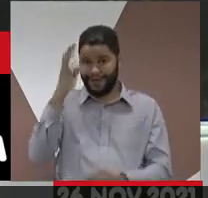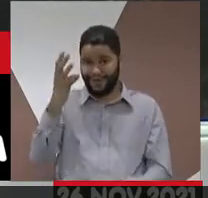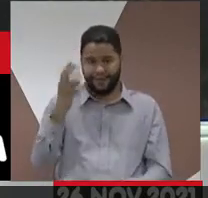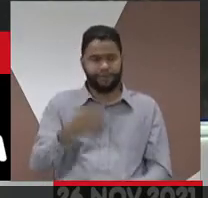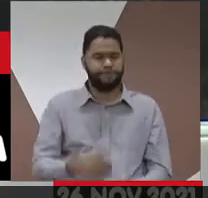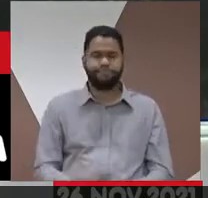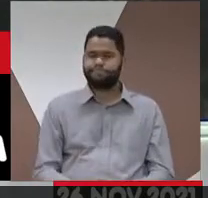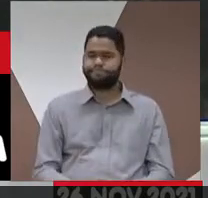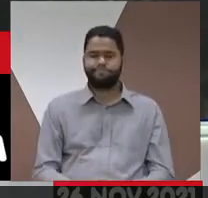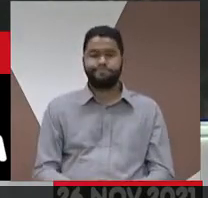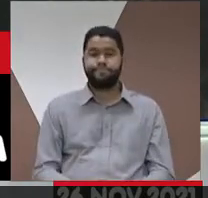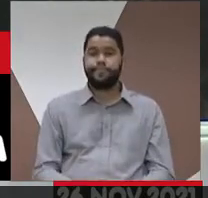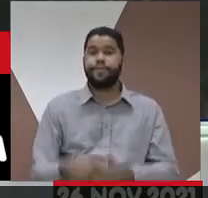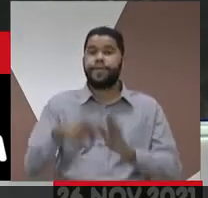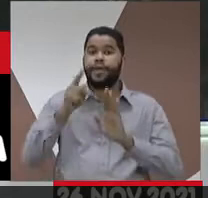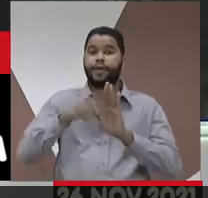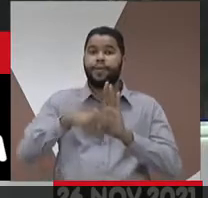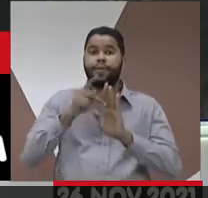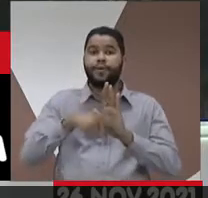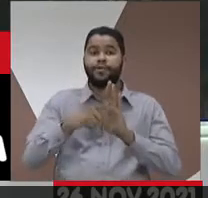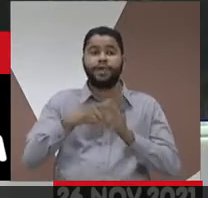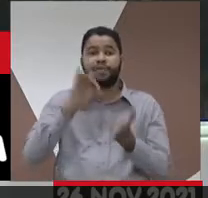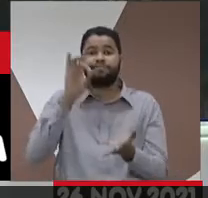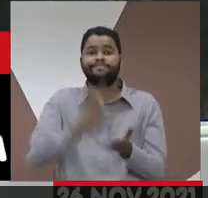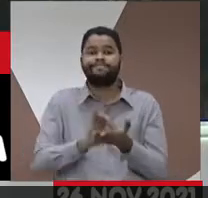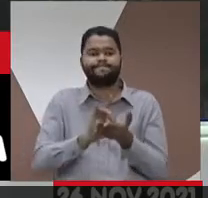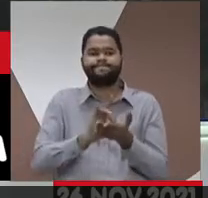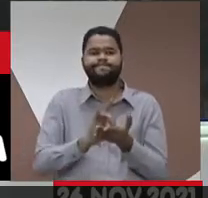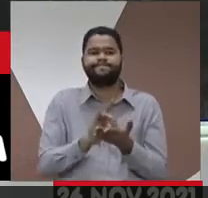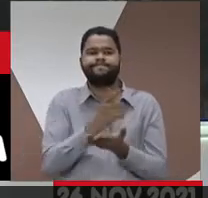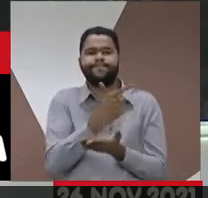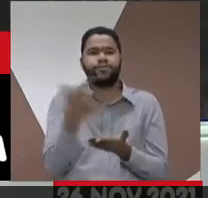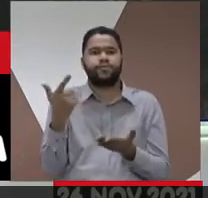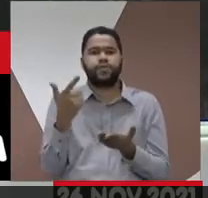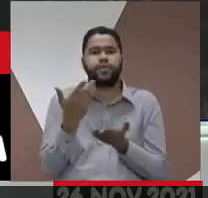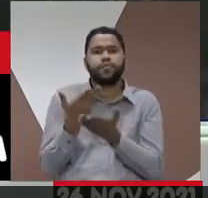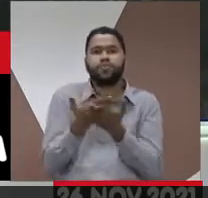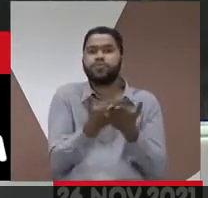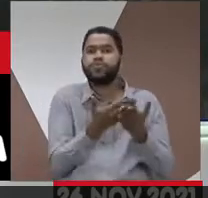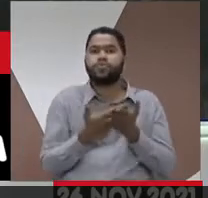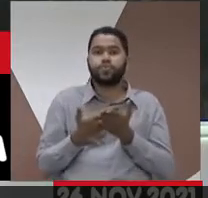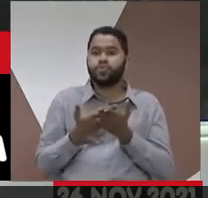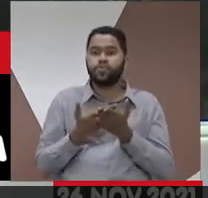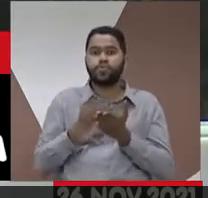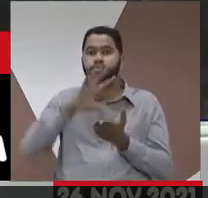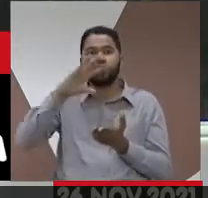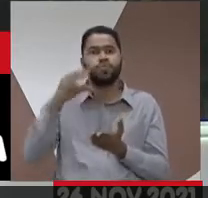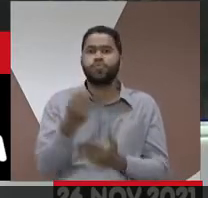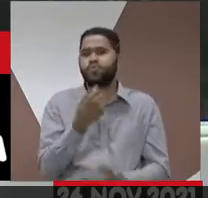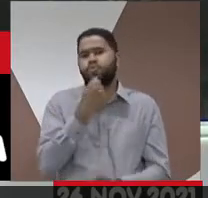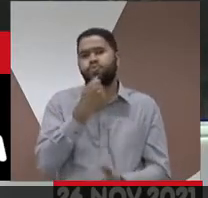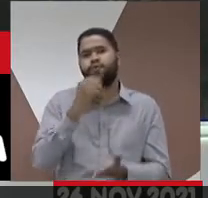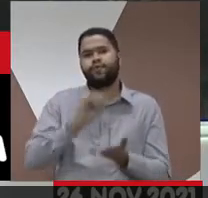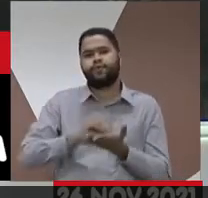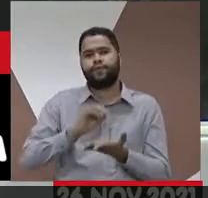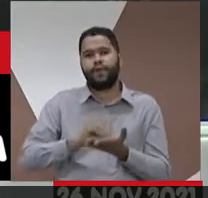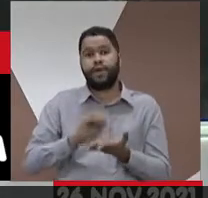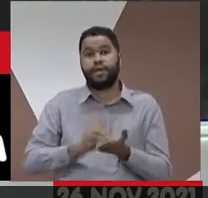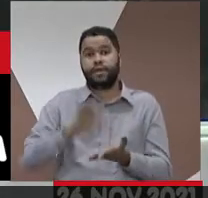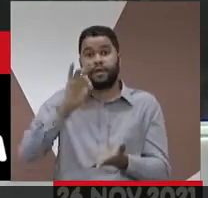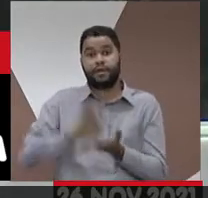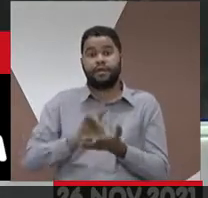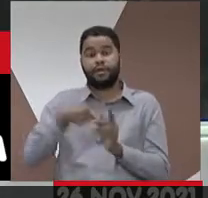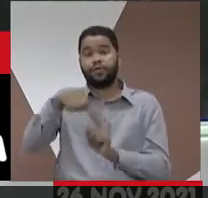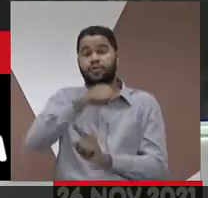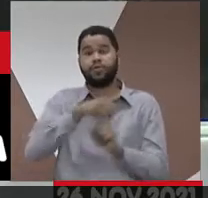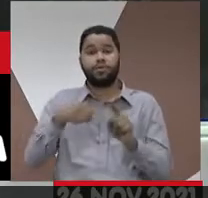anel rodoviário. É um projeto que não tem legitimidade técnica, porque não tem os estudos necessários. É um projeto que não tem legitimidade social, porque